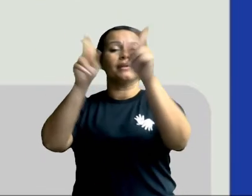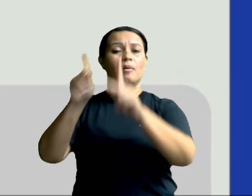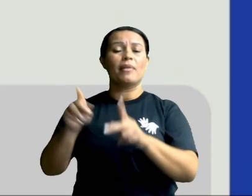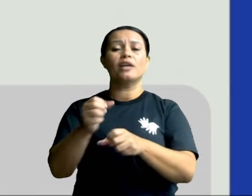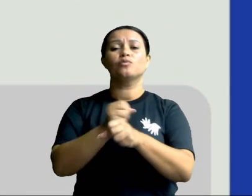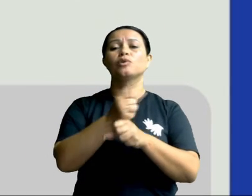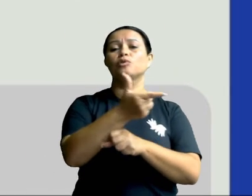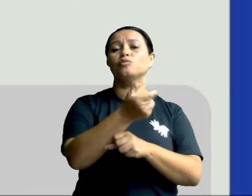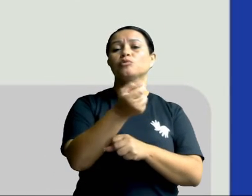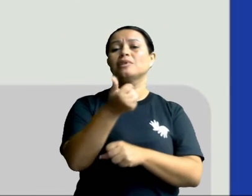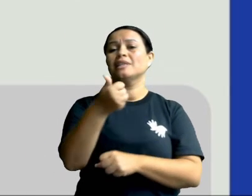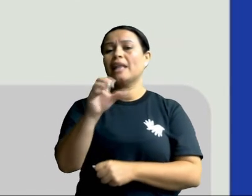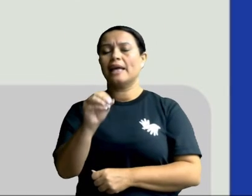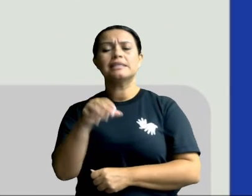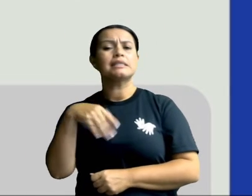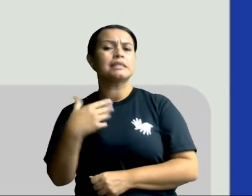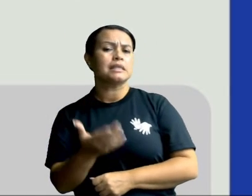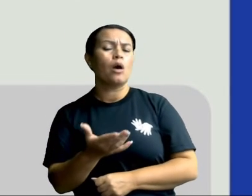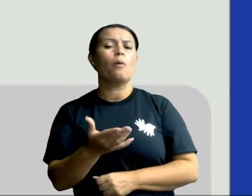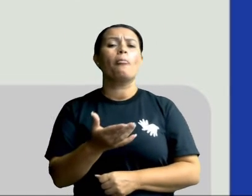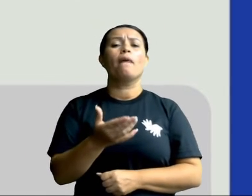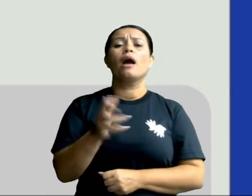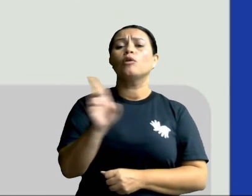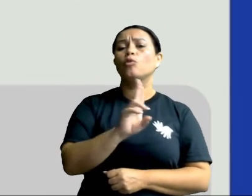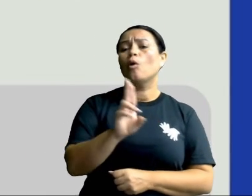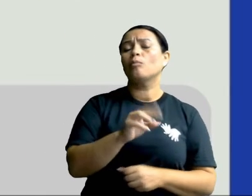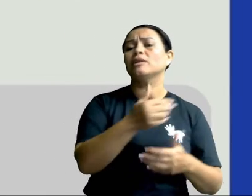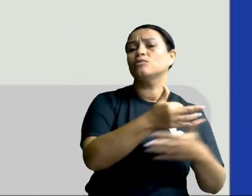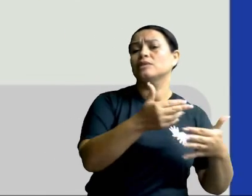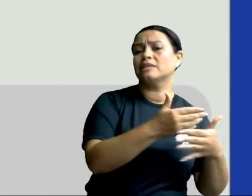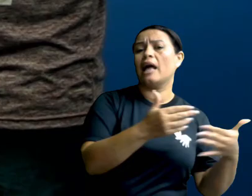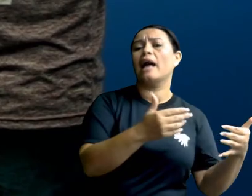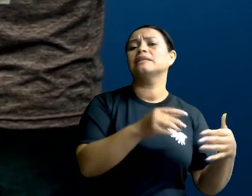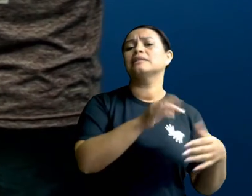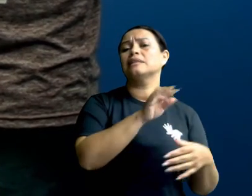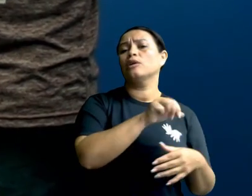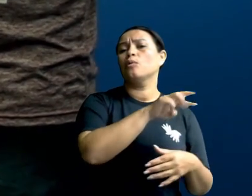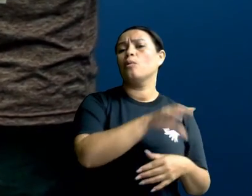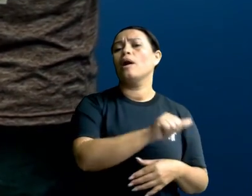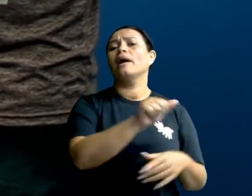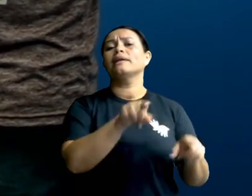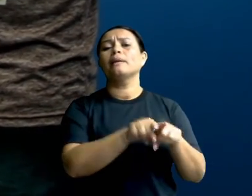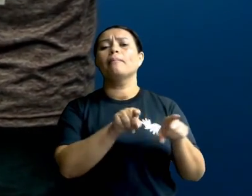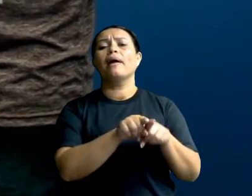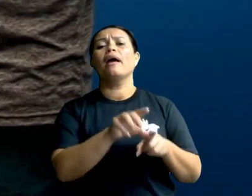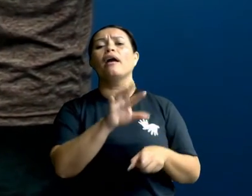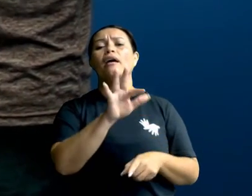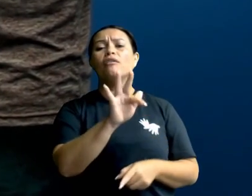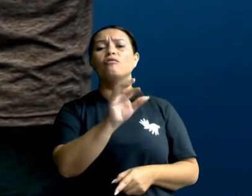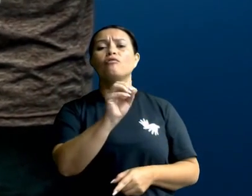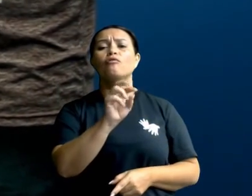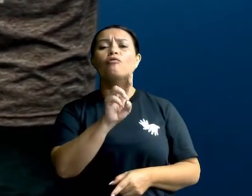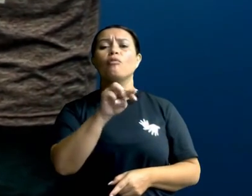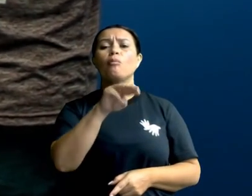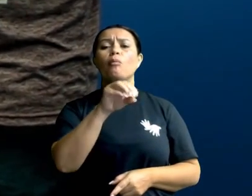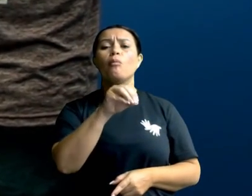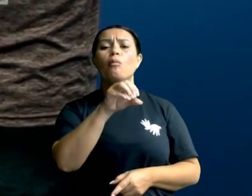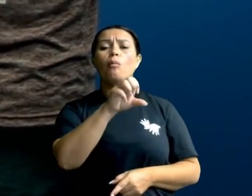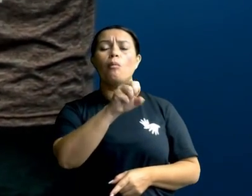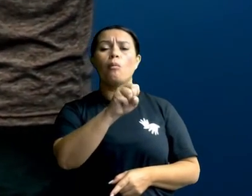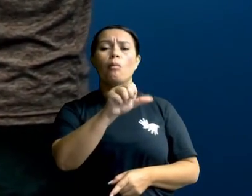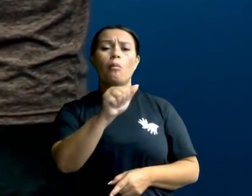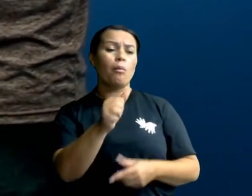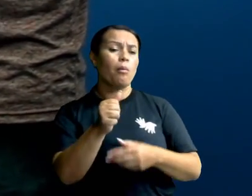o Japão, inclusive a questão de Taiwan e Formosa, que a China, os Estados Unidos reconhecem, né? Taiwan como uma